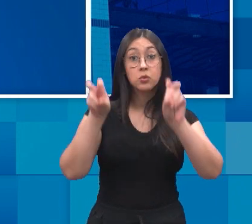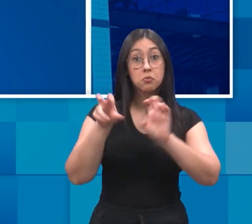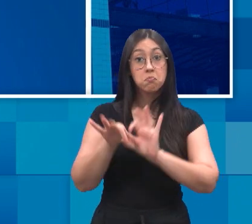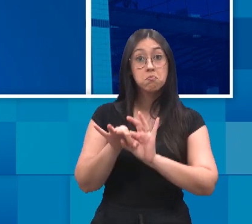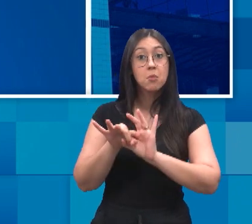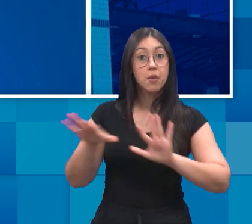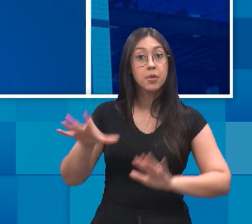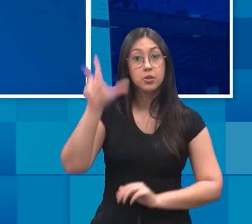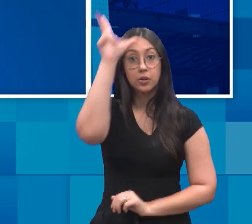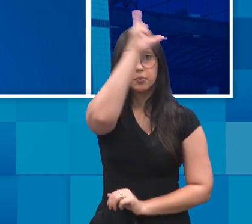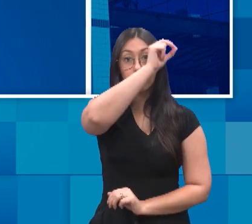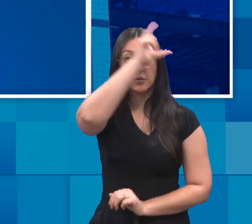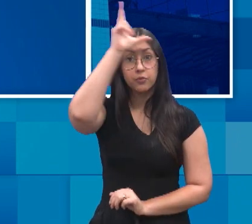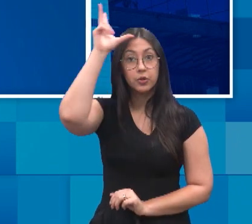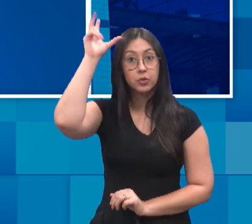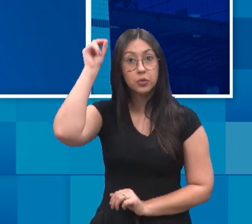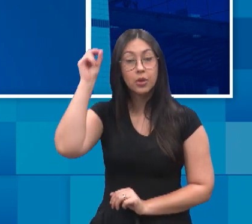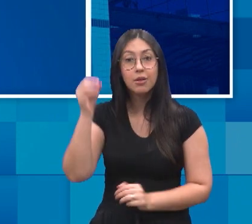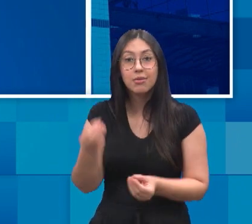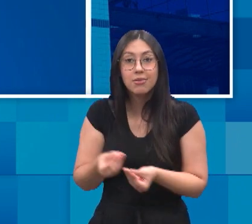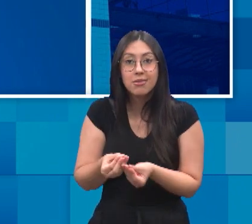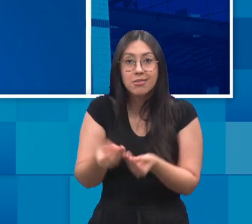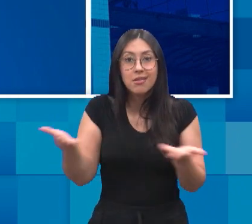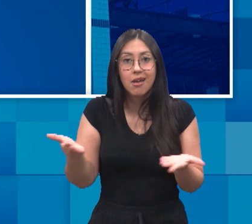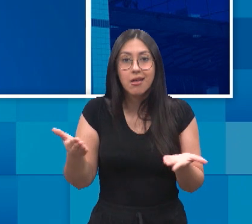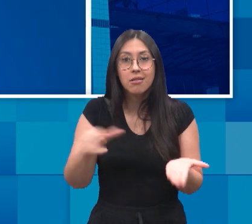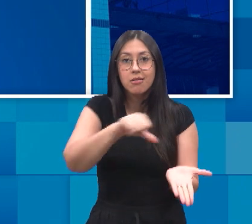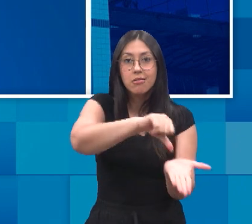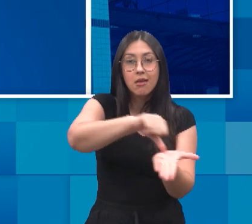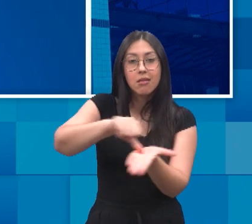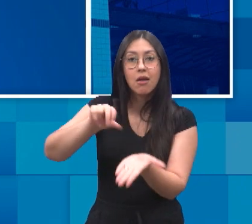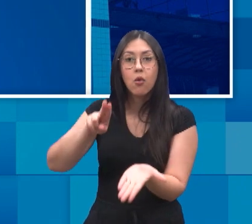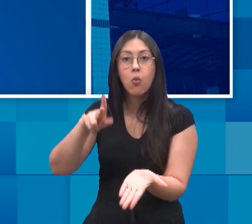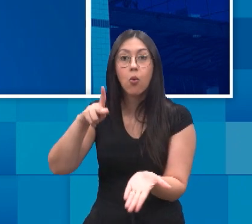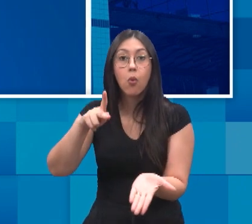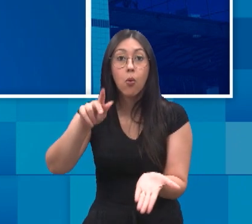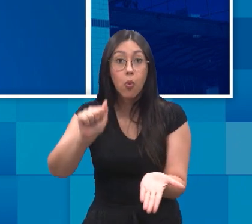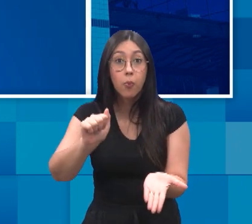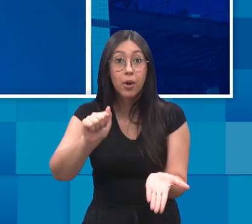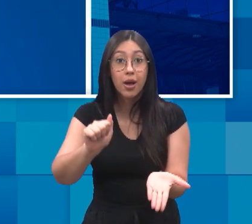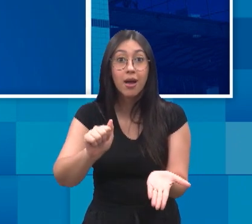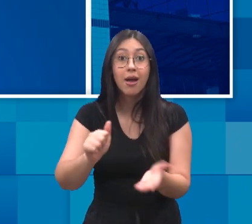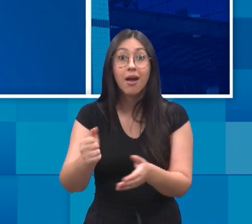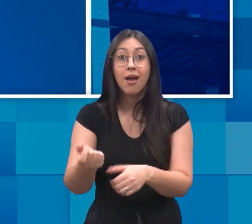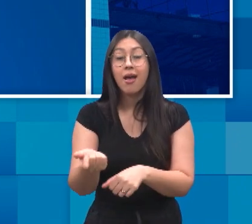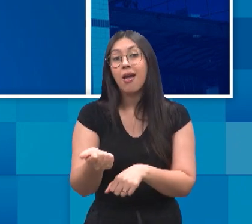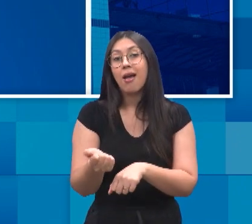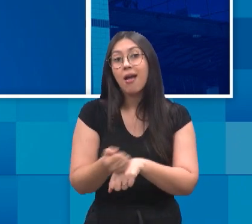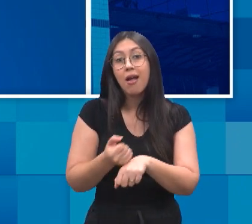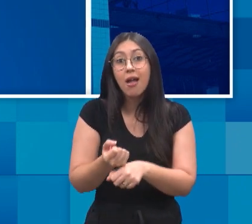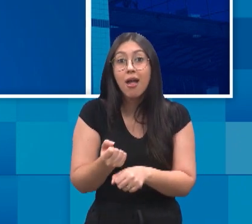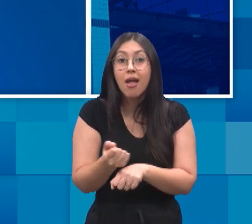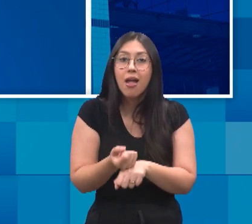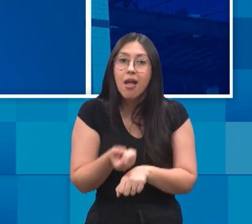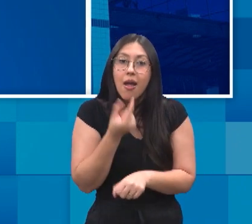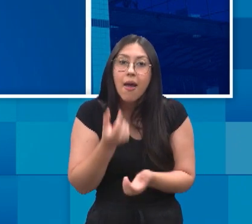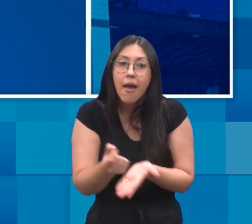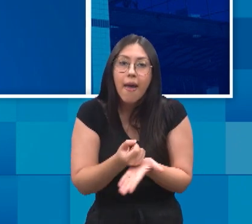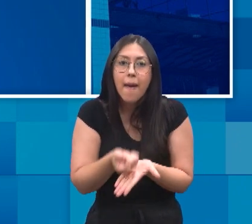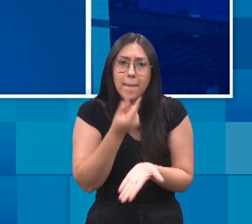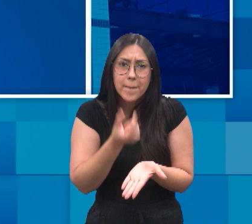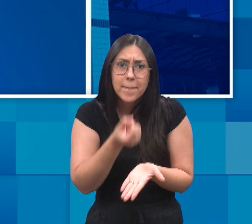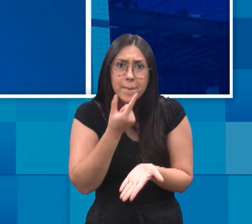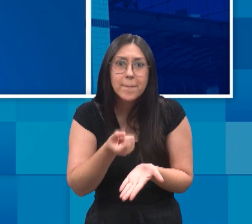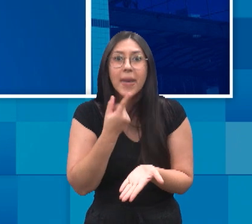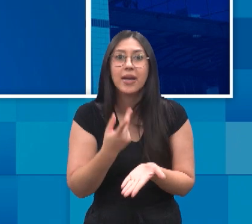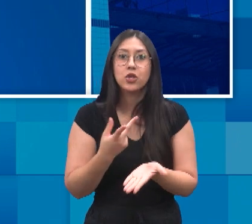a disponibilizar nas UPAs de cada região antídotos em casos de acidentes com escorpião no